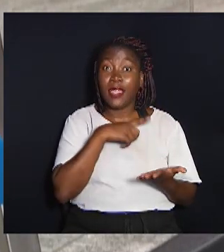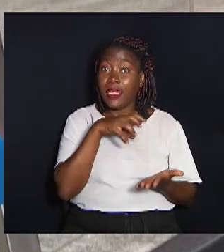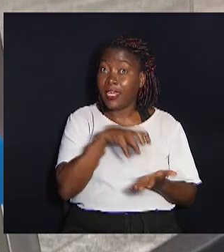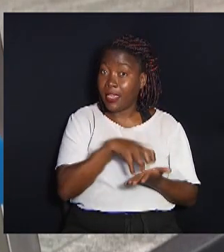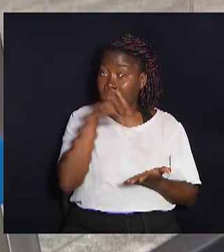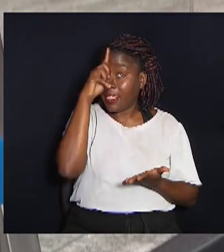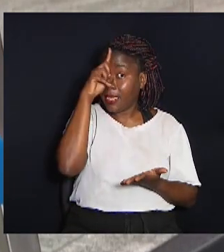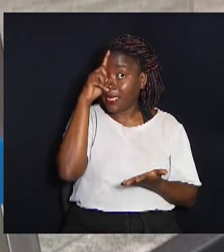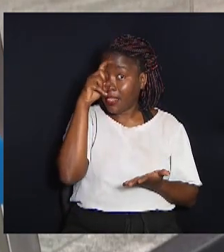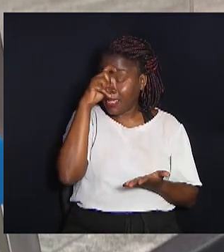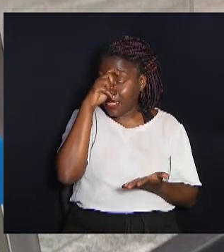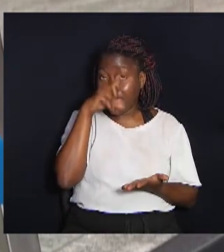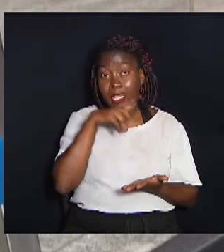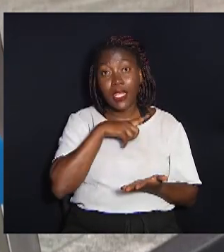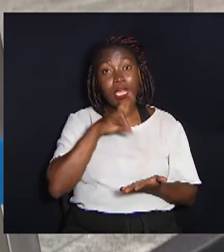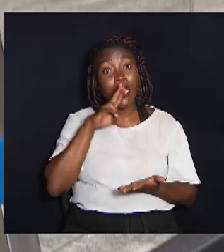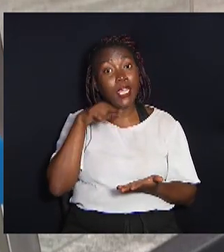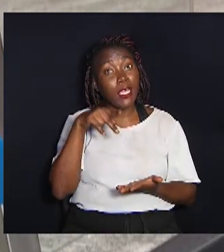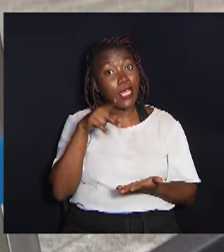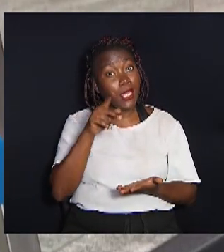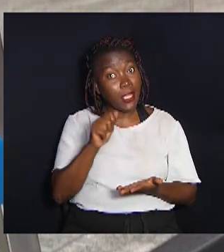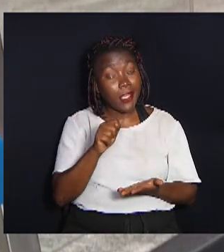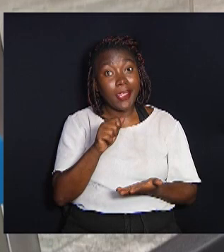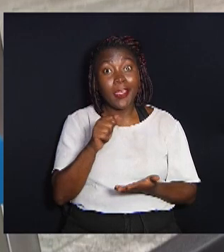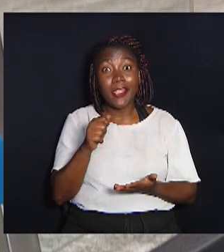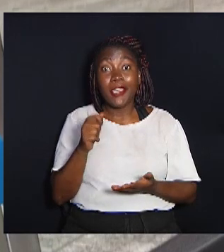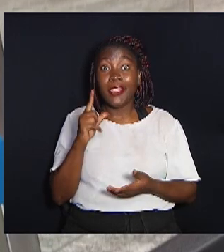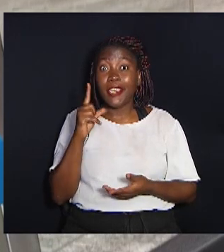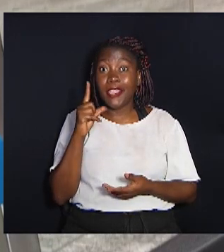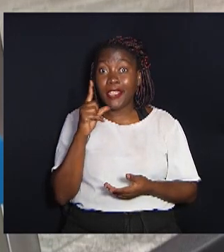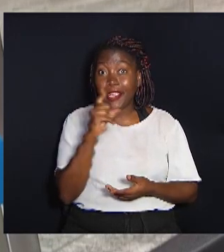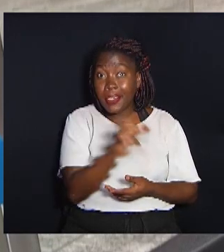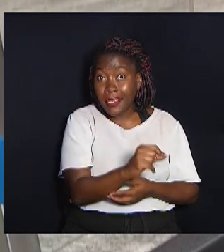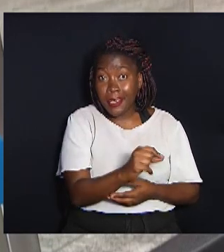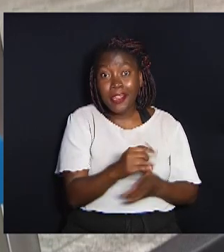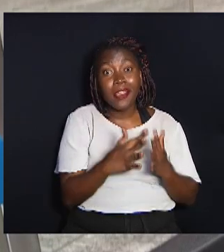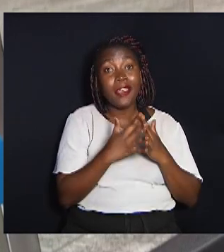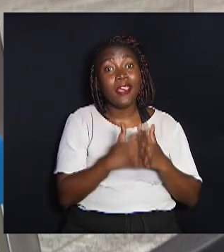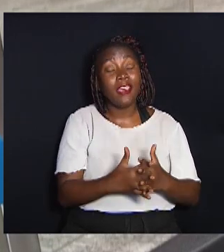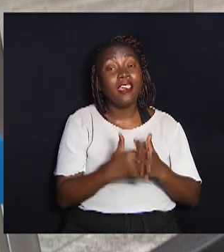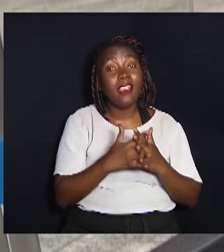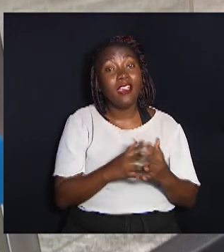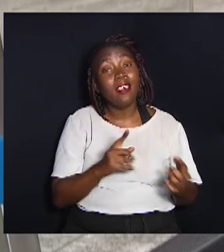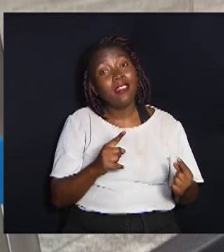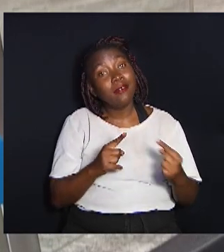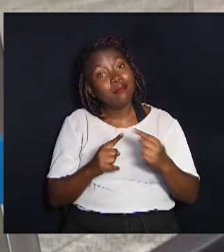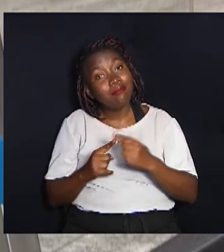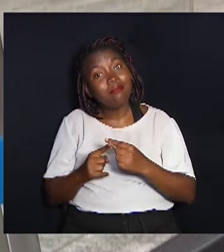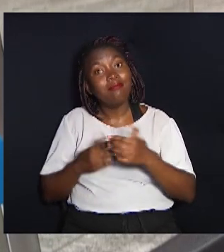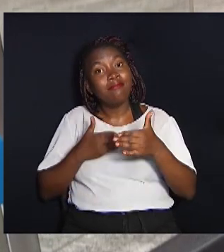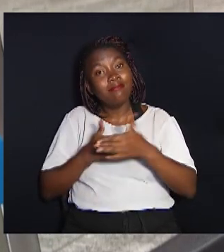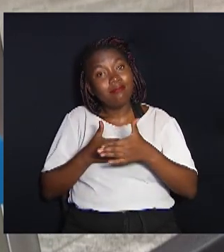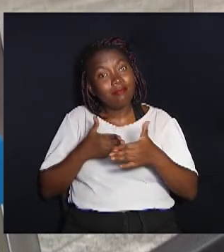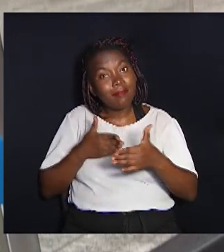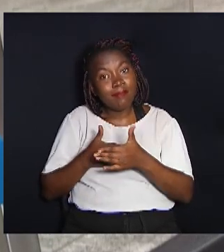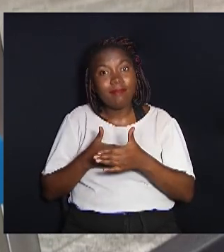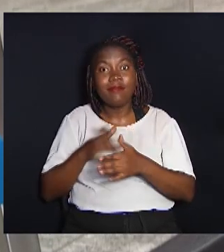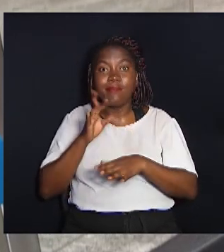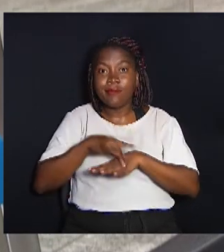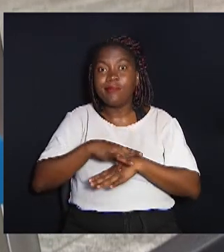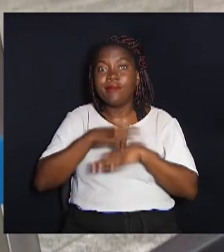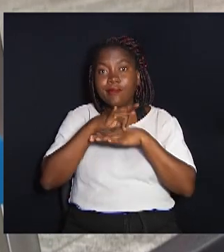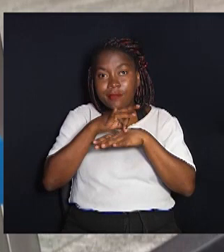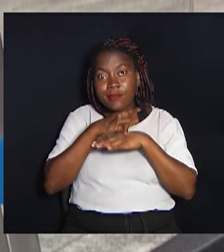UPA do Carlos Lourenço e o deslocamento da população fica prejudicado em função desta barreira física que se tornou